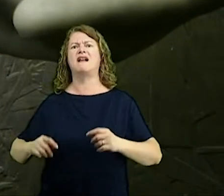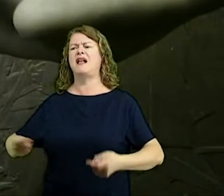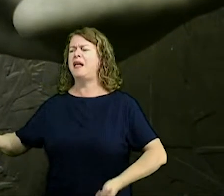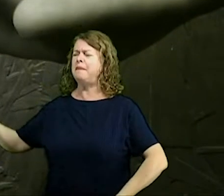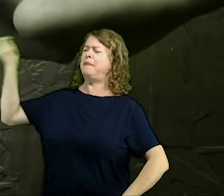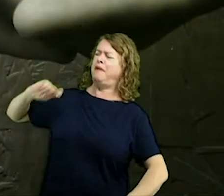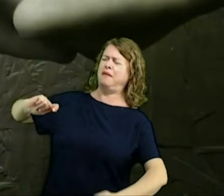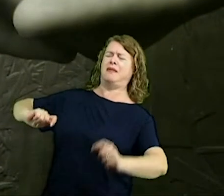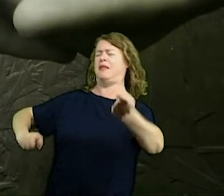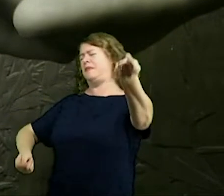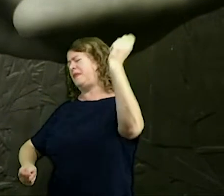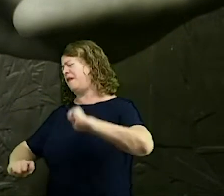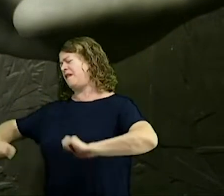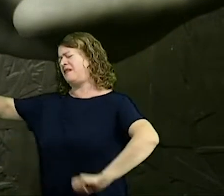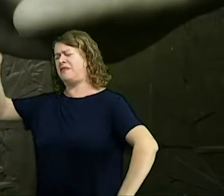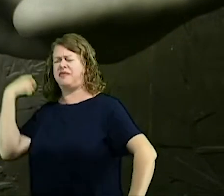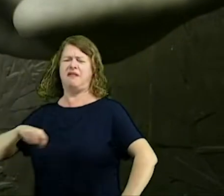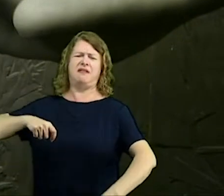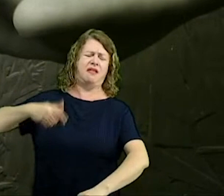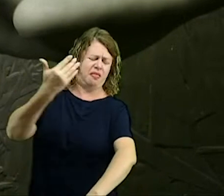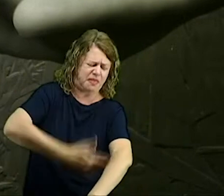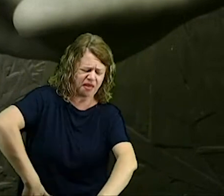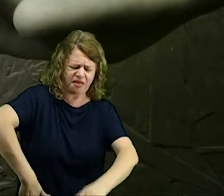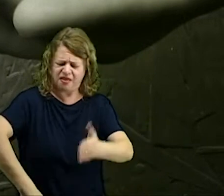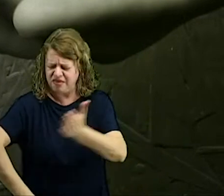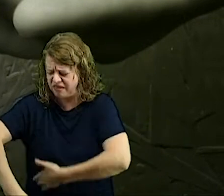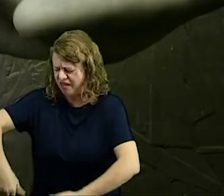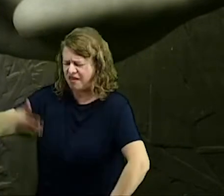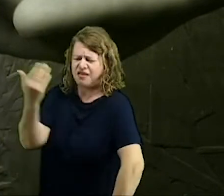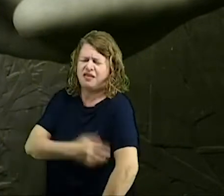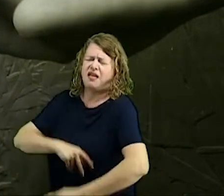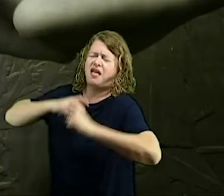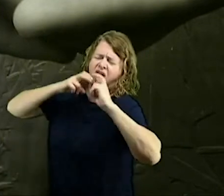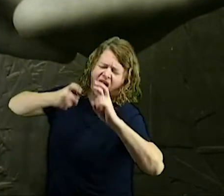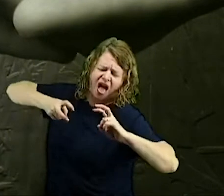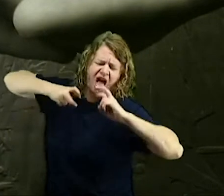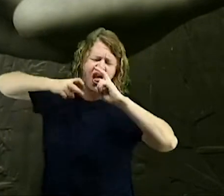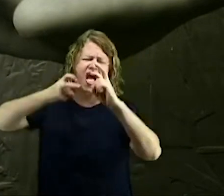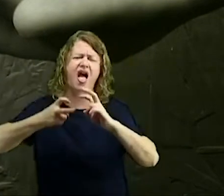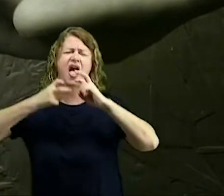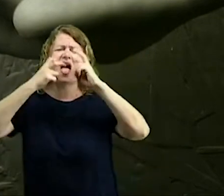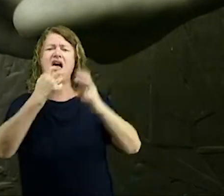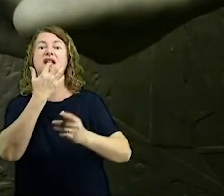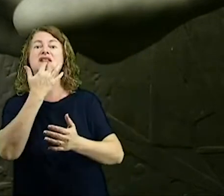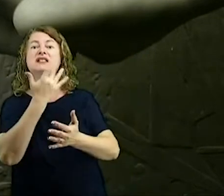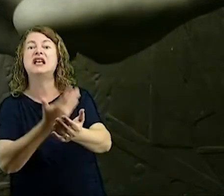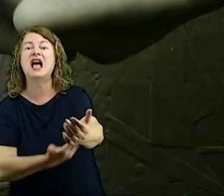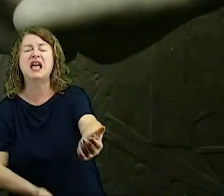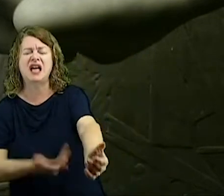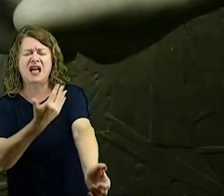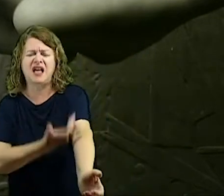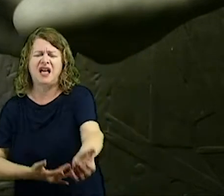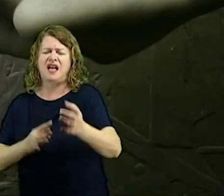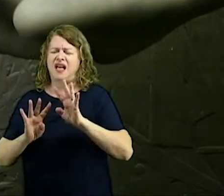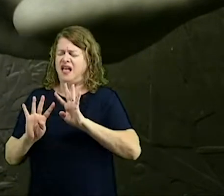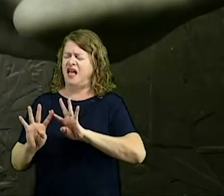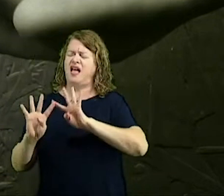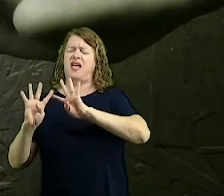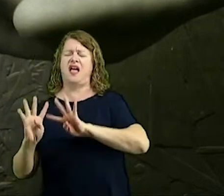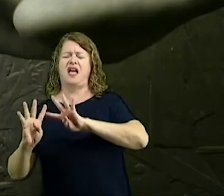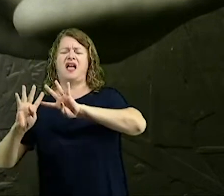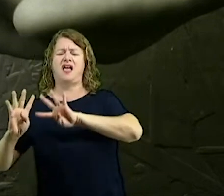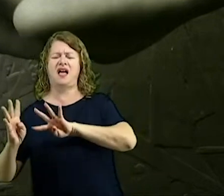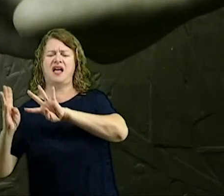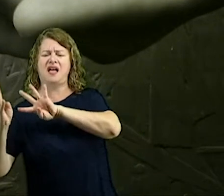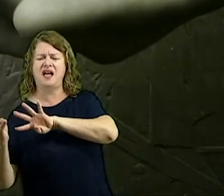e lancetas, conforme ao seu costume, até derramarem sangue sobre si. E sucedeu que, passado o